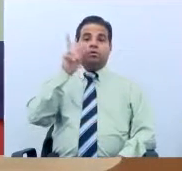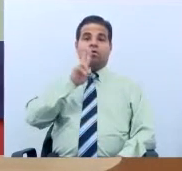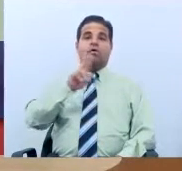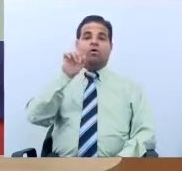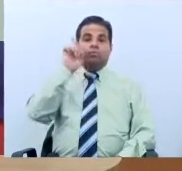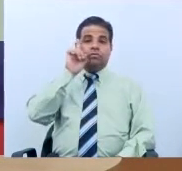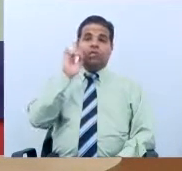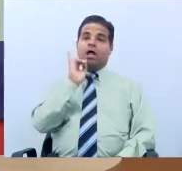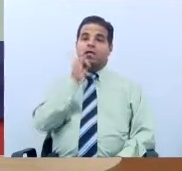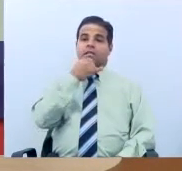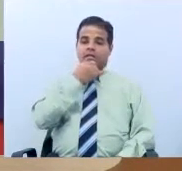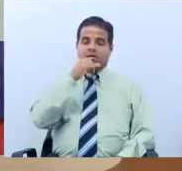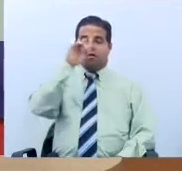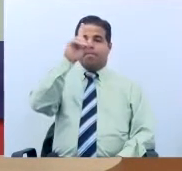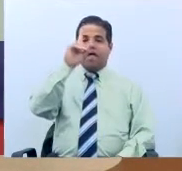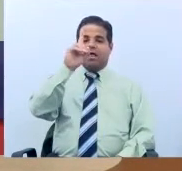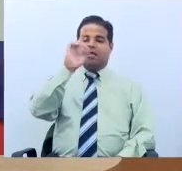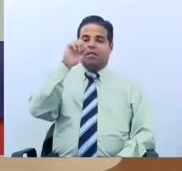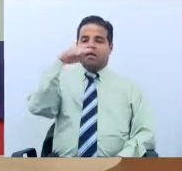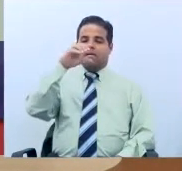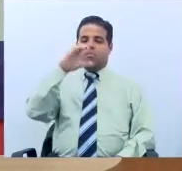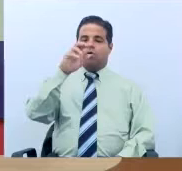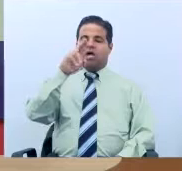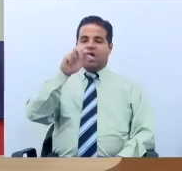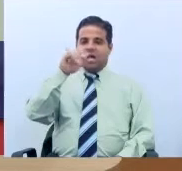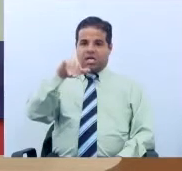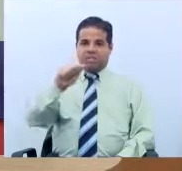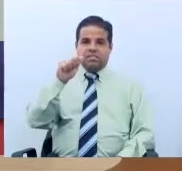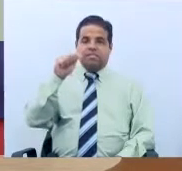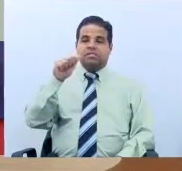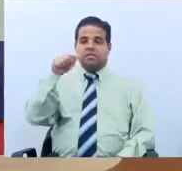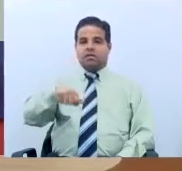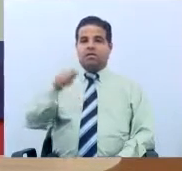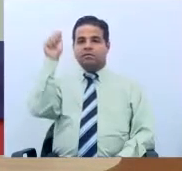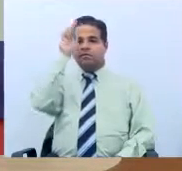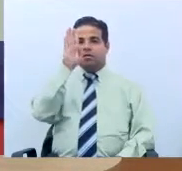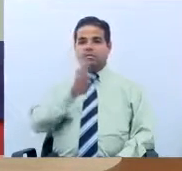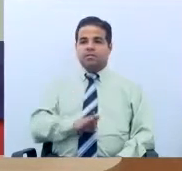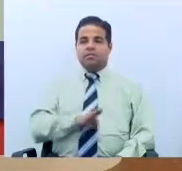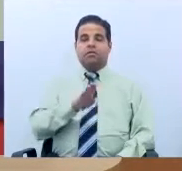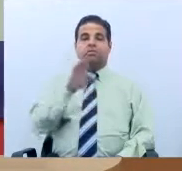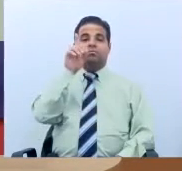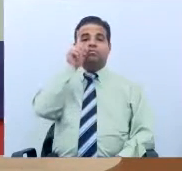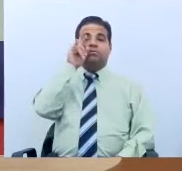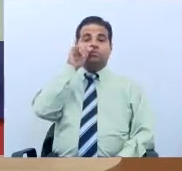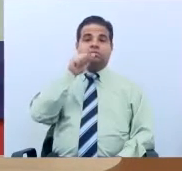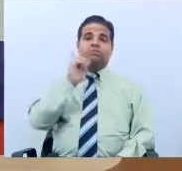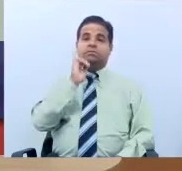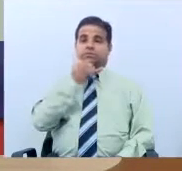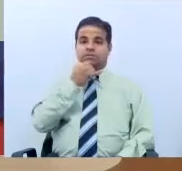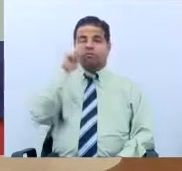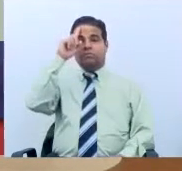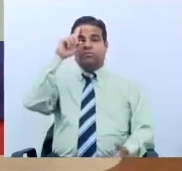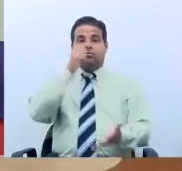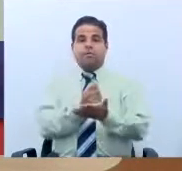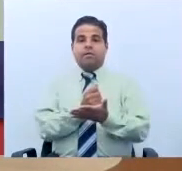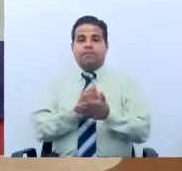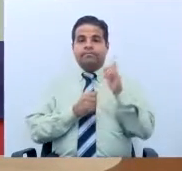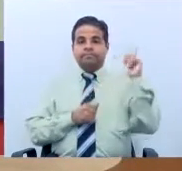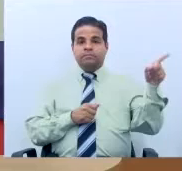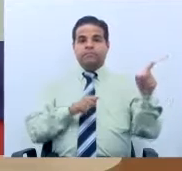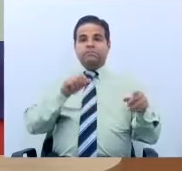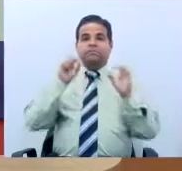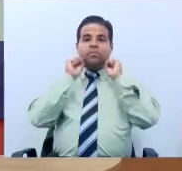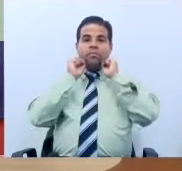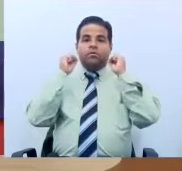triste para a democracia brasileira. Um dia triste para a democracia, onde uma decisão do